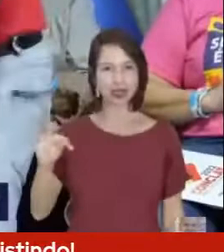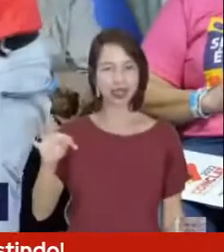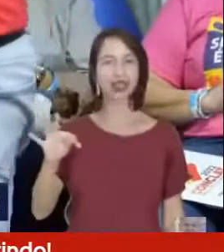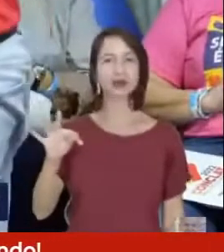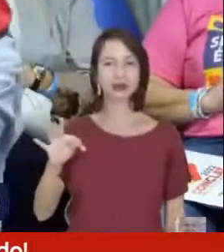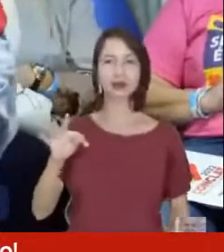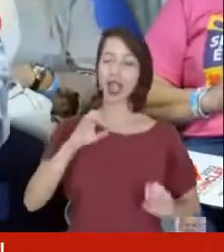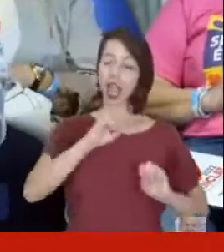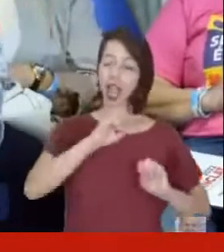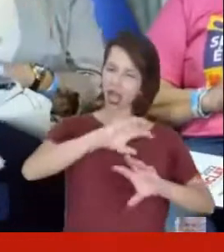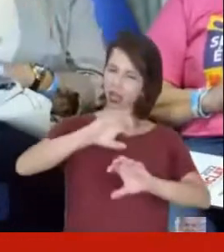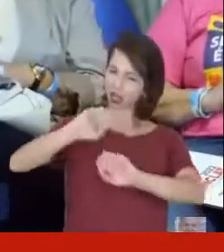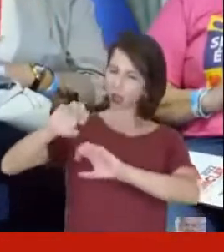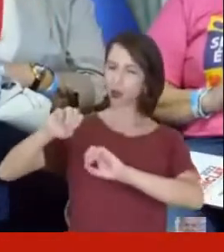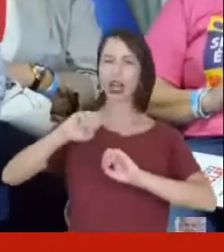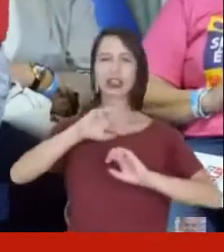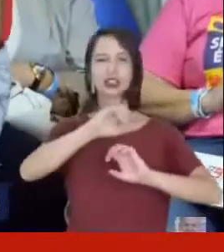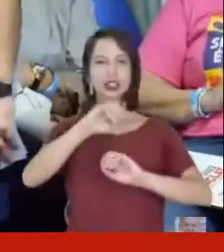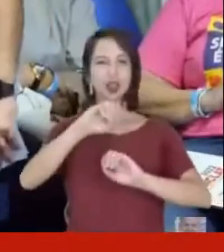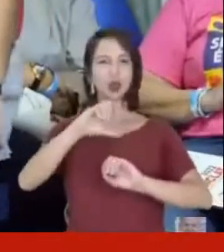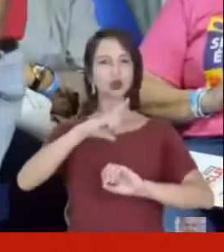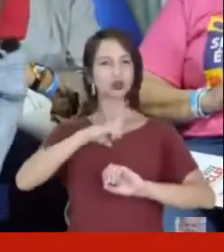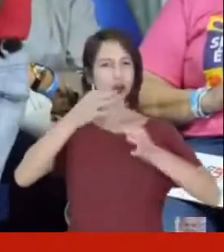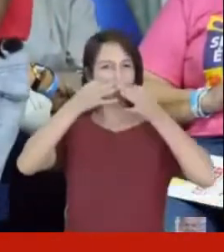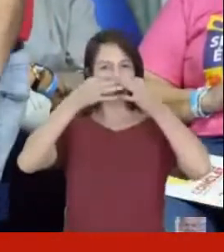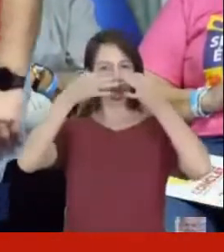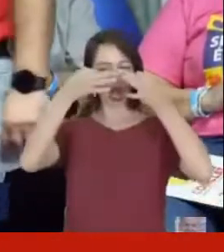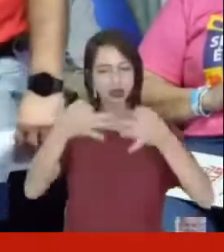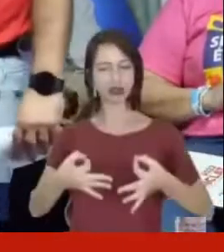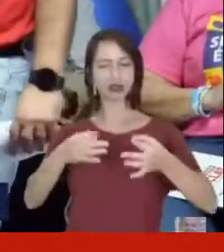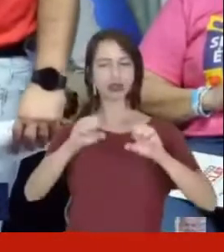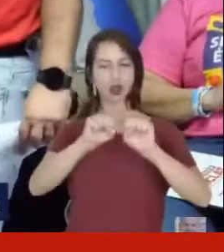da creche até a pós-graduação.